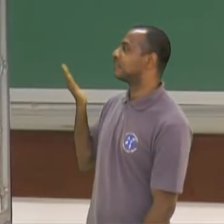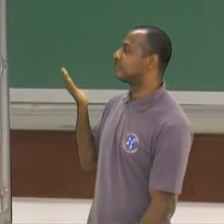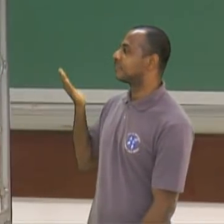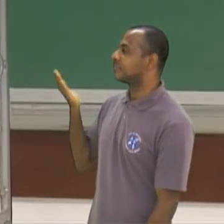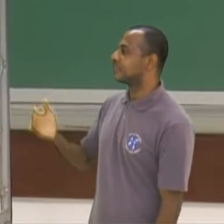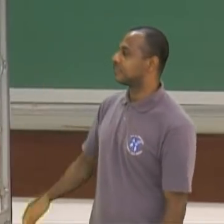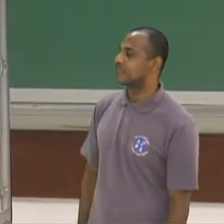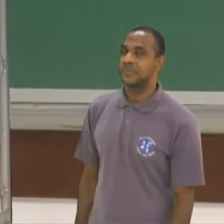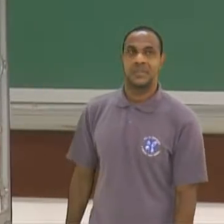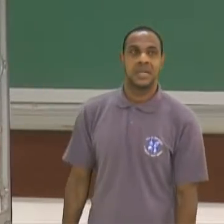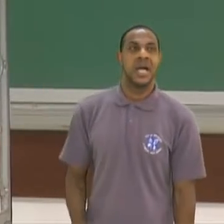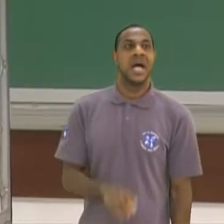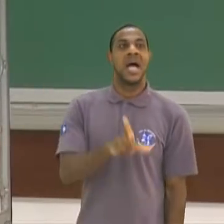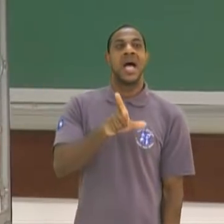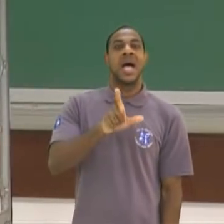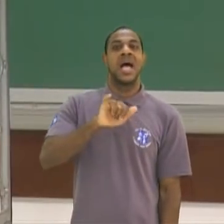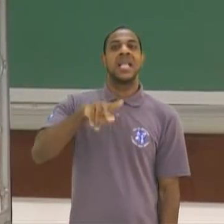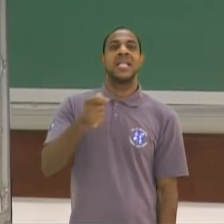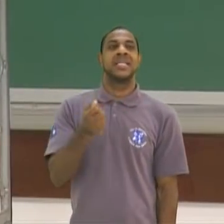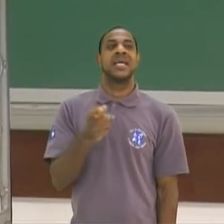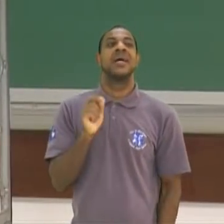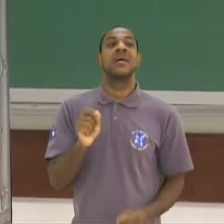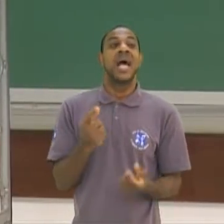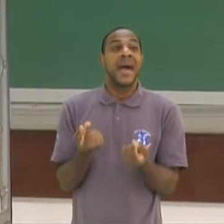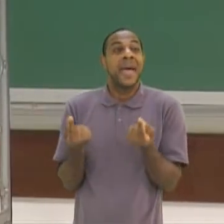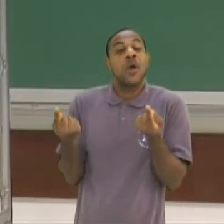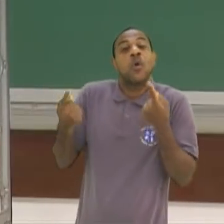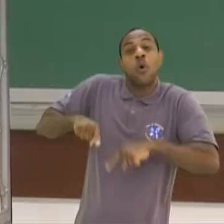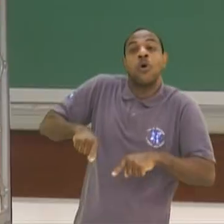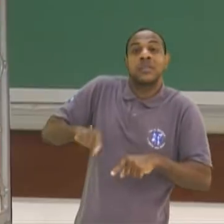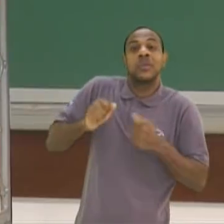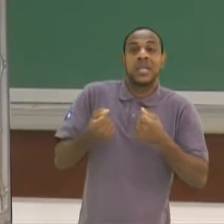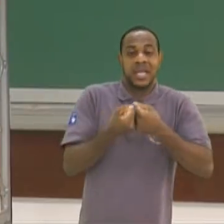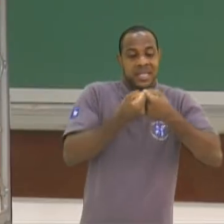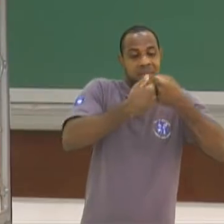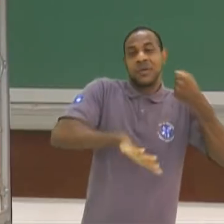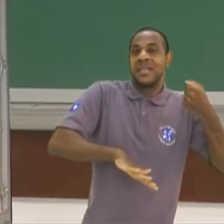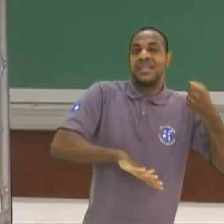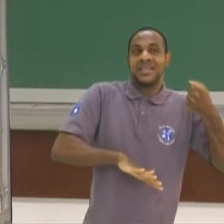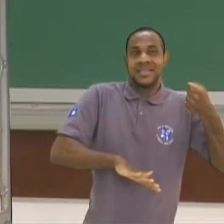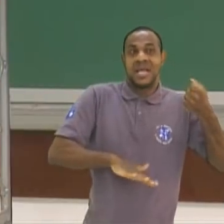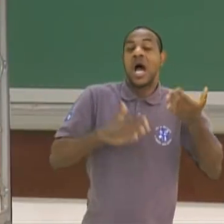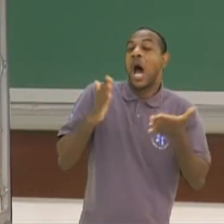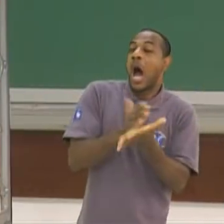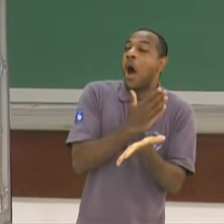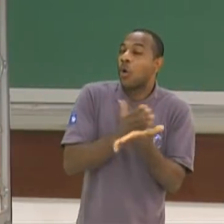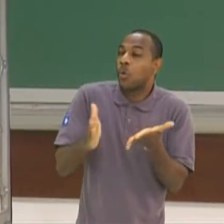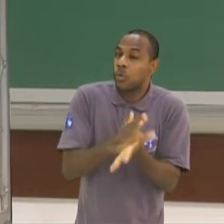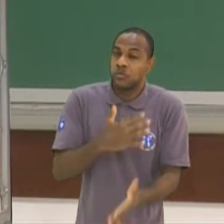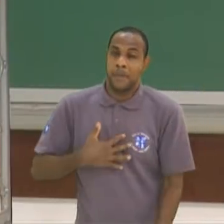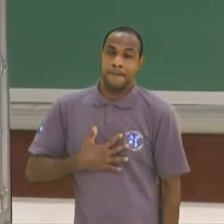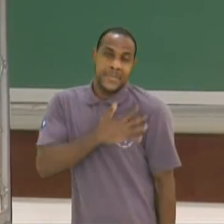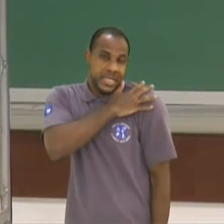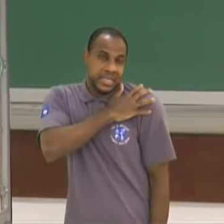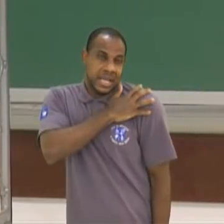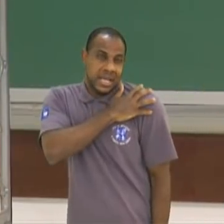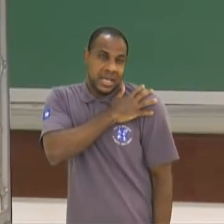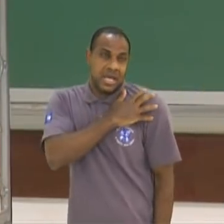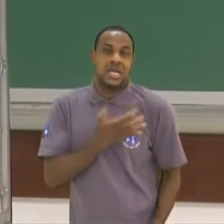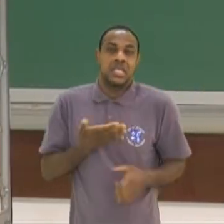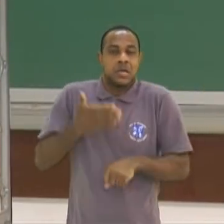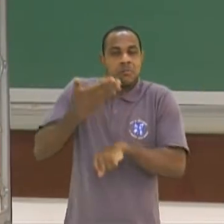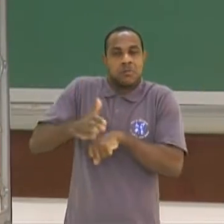a chamada linha dura militar era contra a transição democrática e alguns militares passaram a